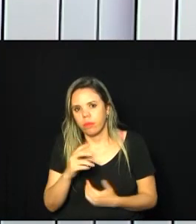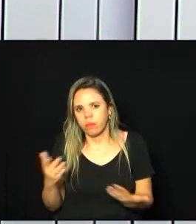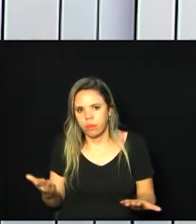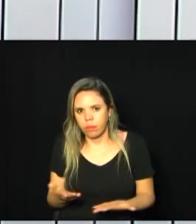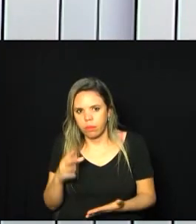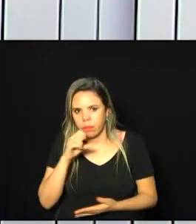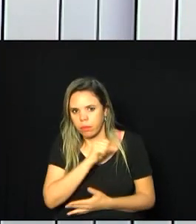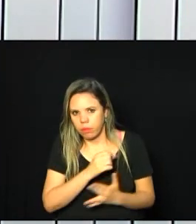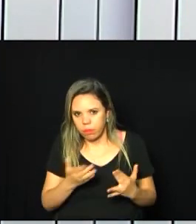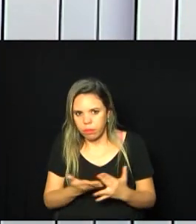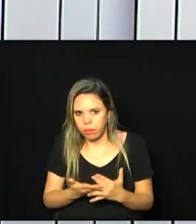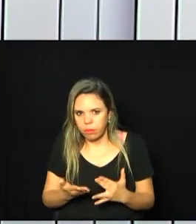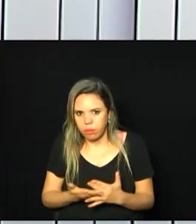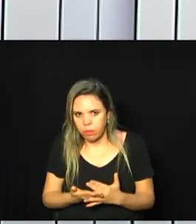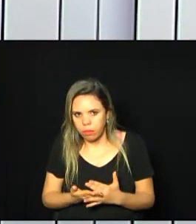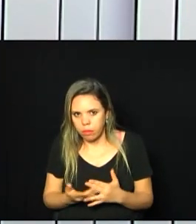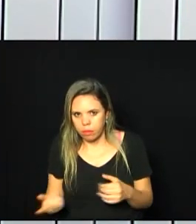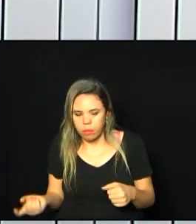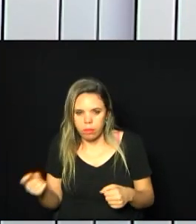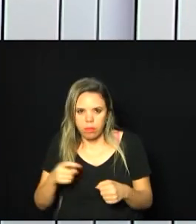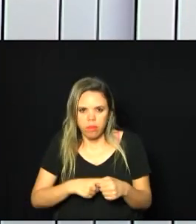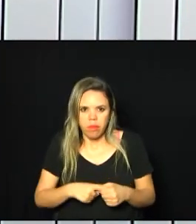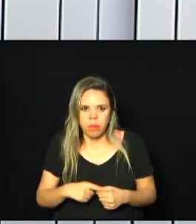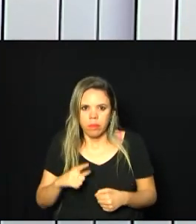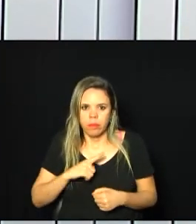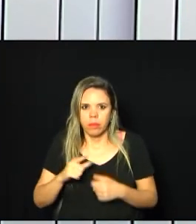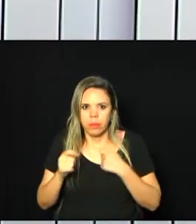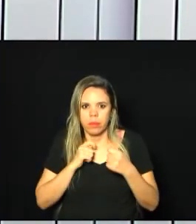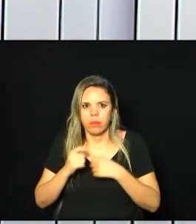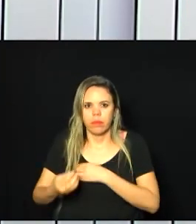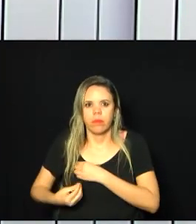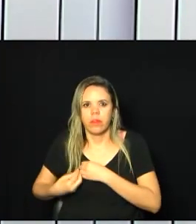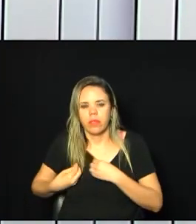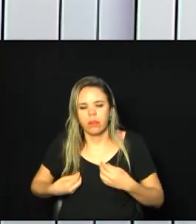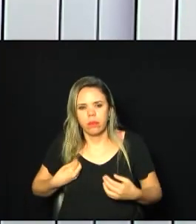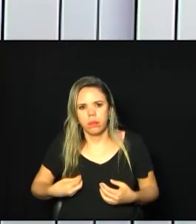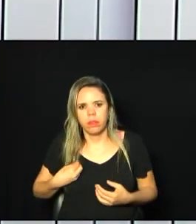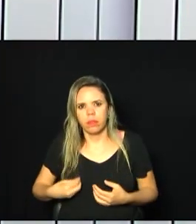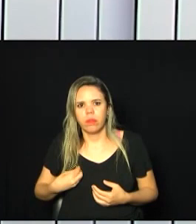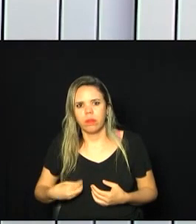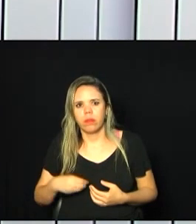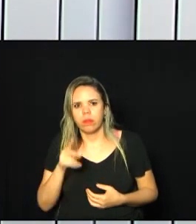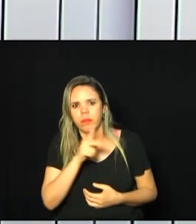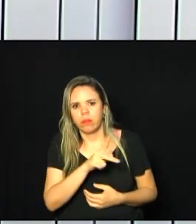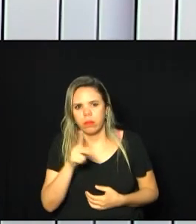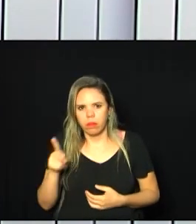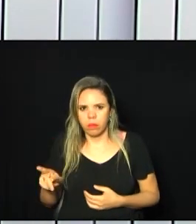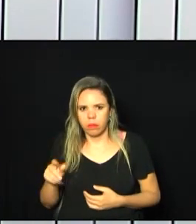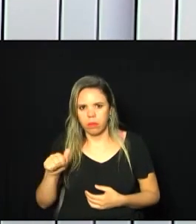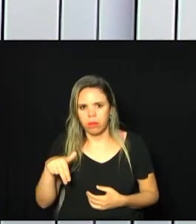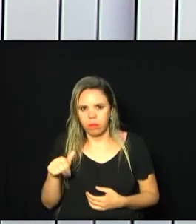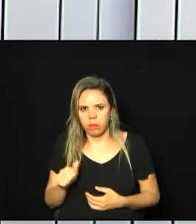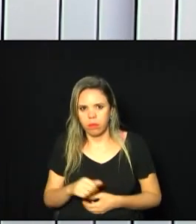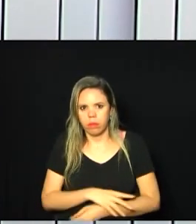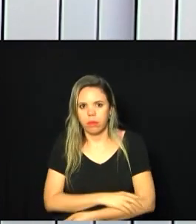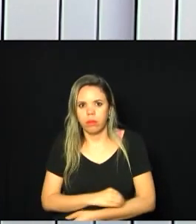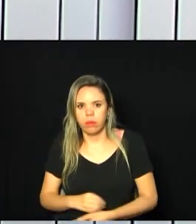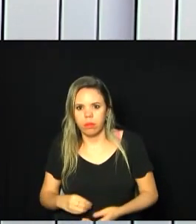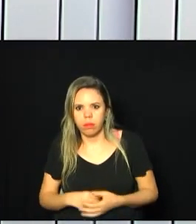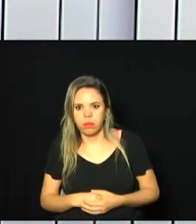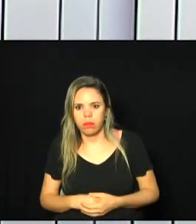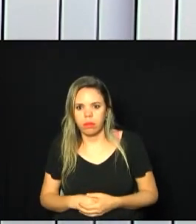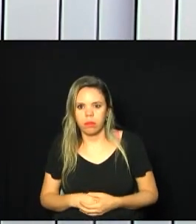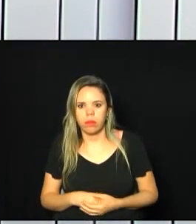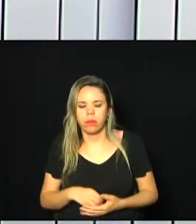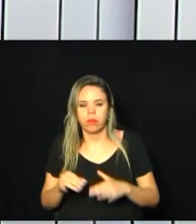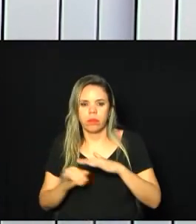agora, rápido intervalo. E na volta tem entrevista ao vivo com a professora Ana de Medeiros, docente